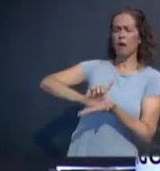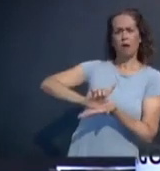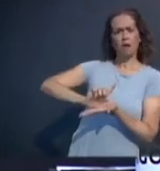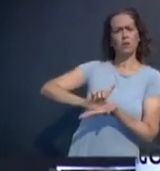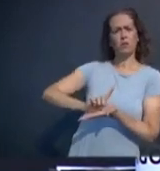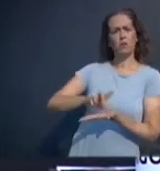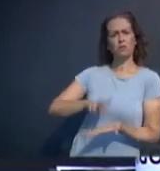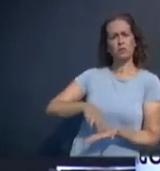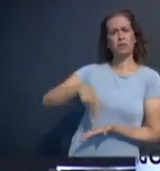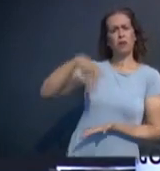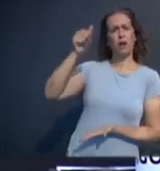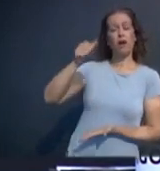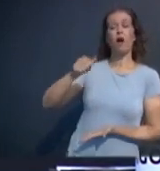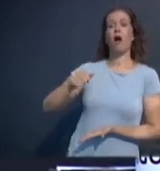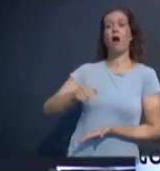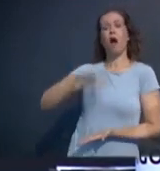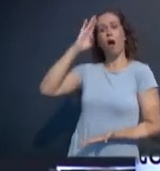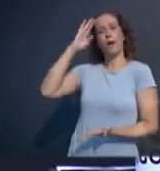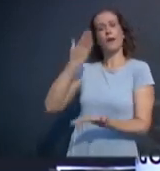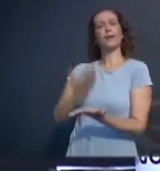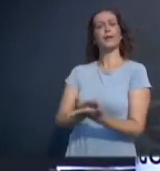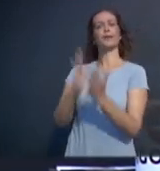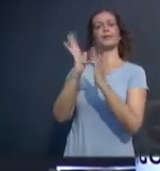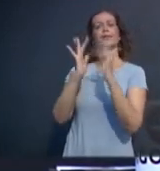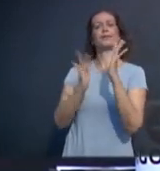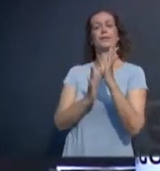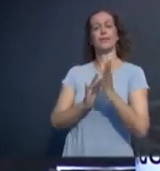João 12, o verso 37.